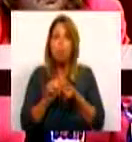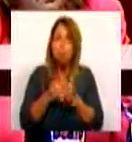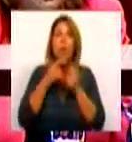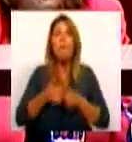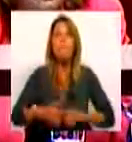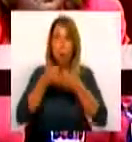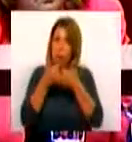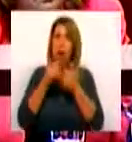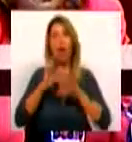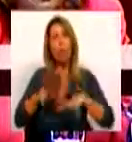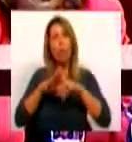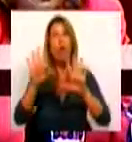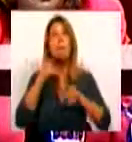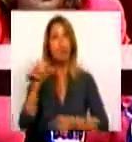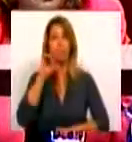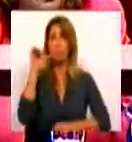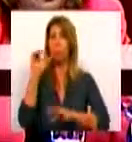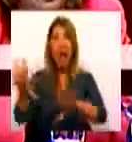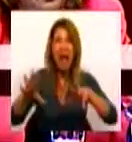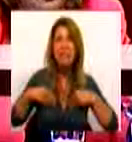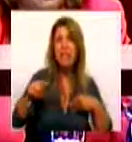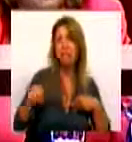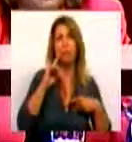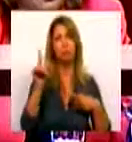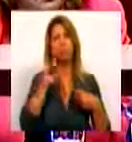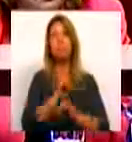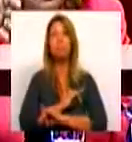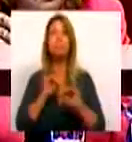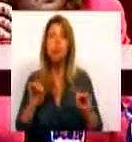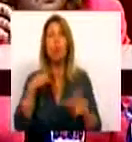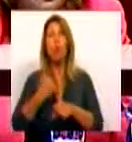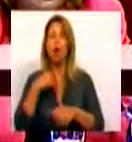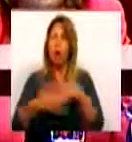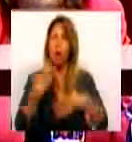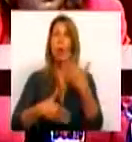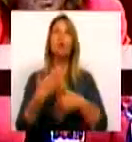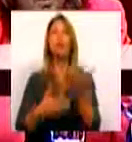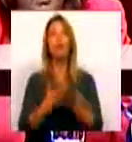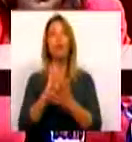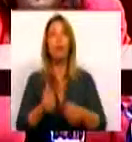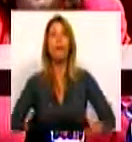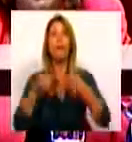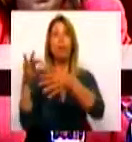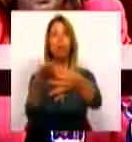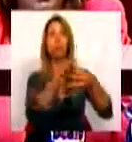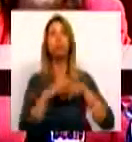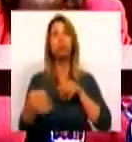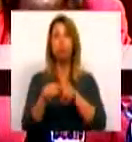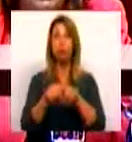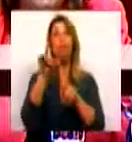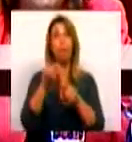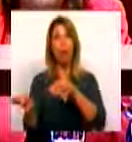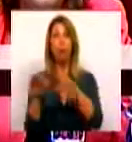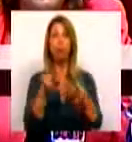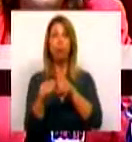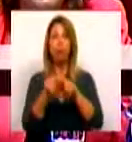progresso, mas ainda não é aceitável e vamos continuar a trabalhar para melhorar quer a política de coesão, quer em particular a política agrícola, quer